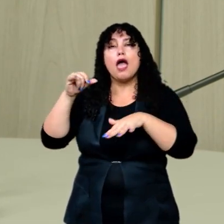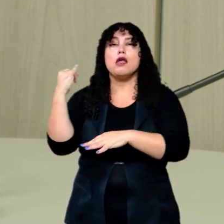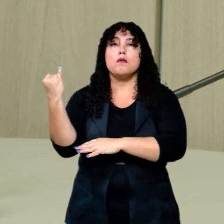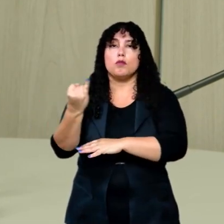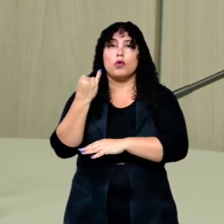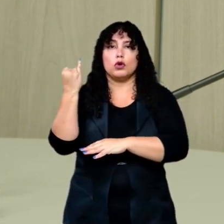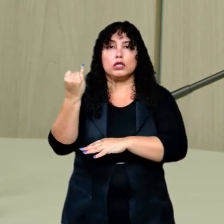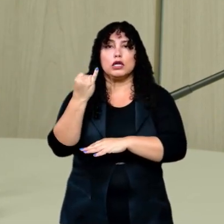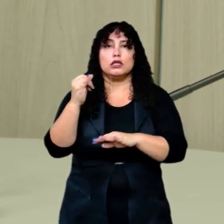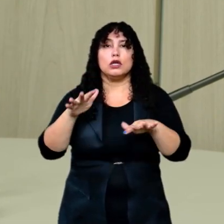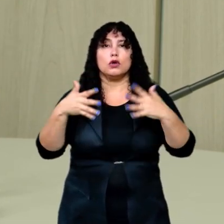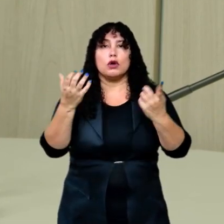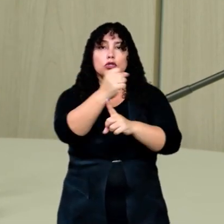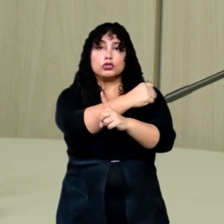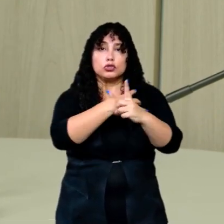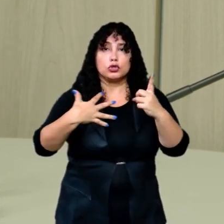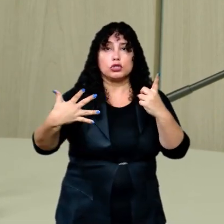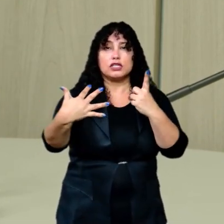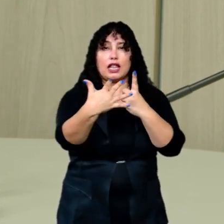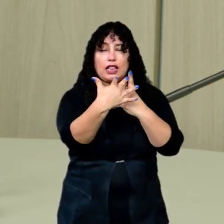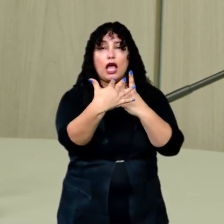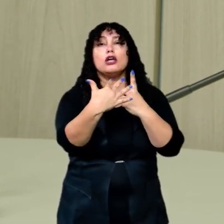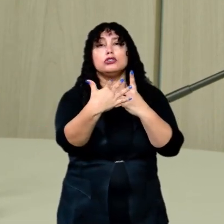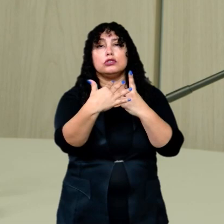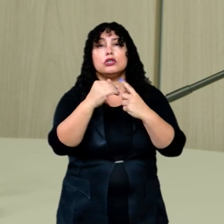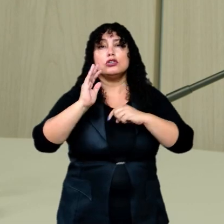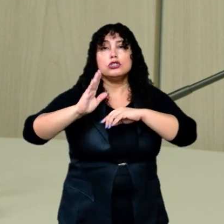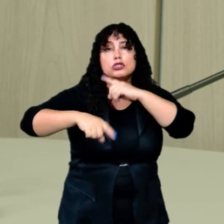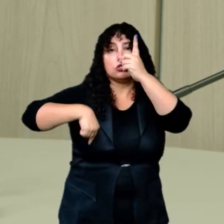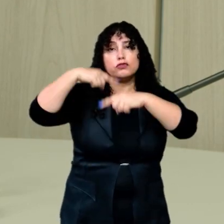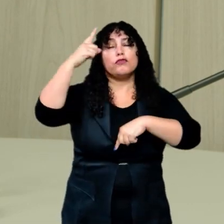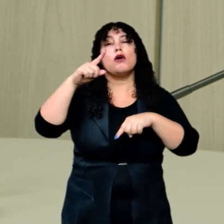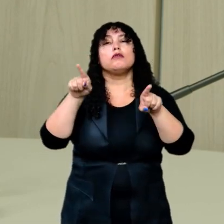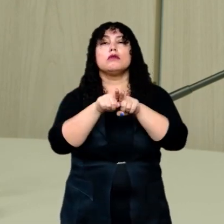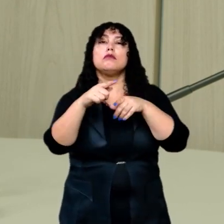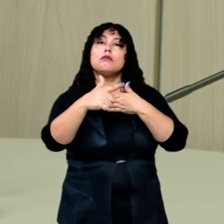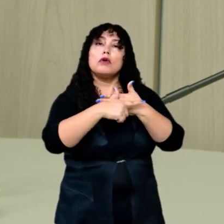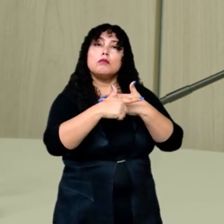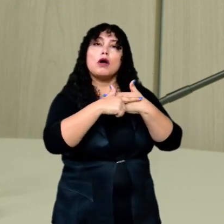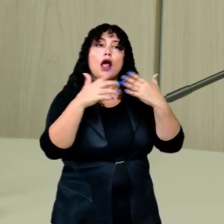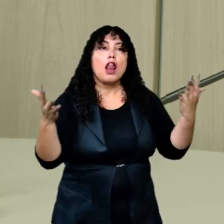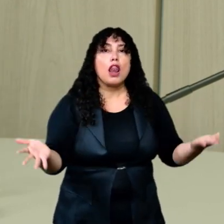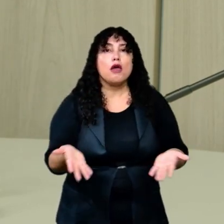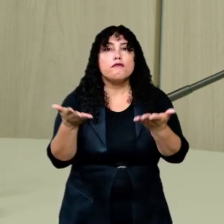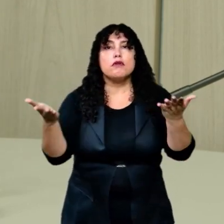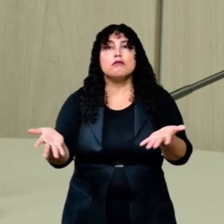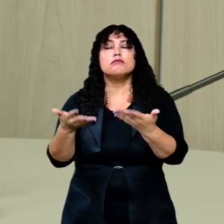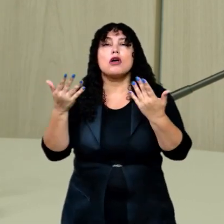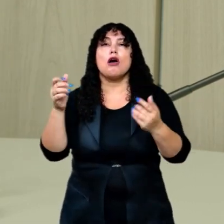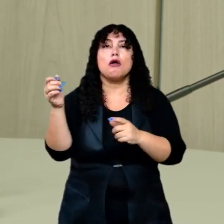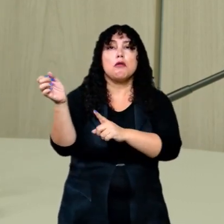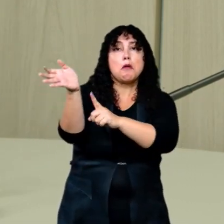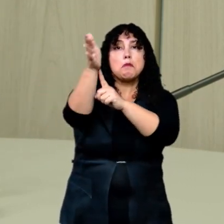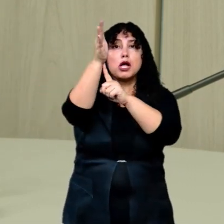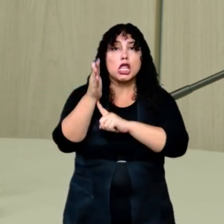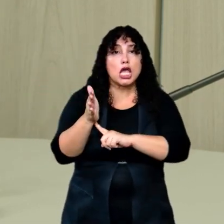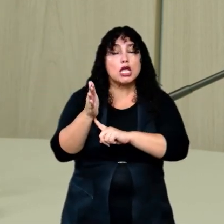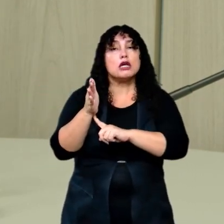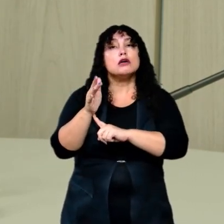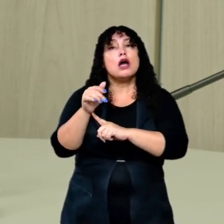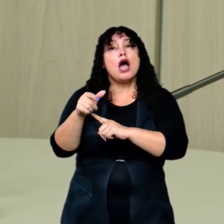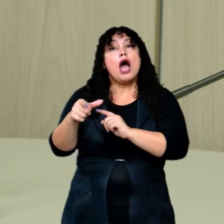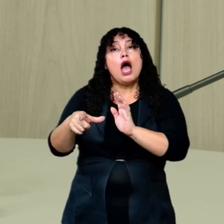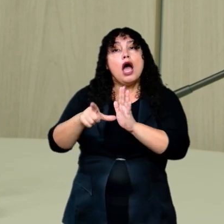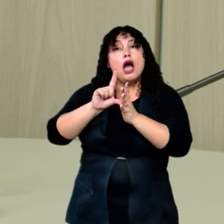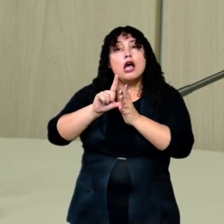importante, né? A gente, enquanto sociedade, a gente desenvolve também esse papel, né, de levantar a bandeira Com certeza. e antes de